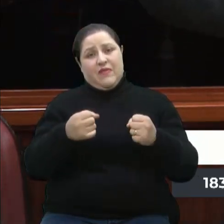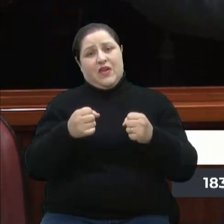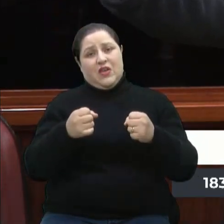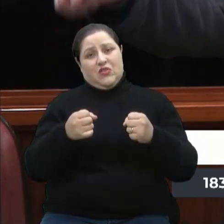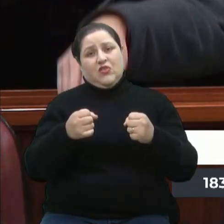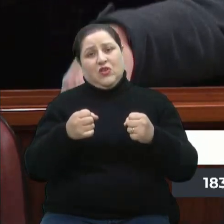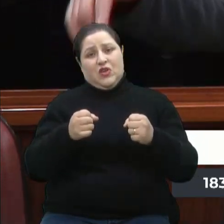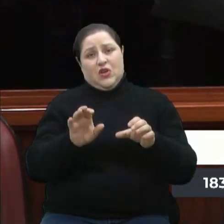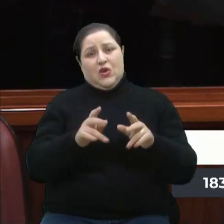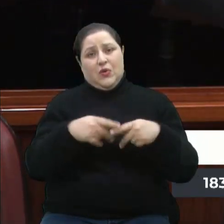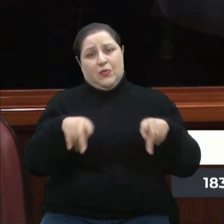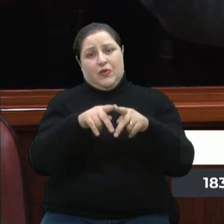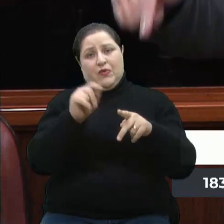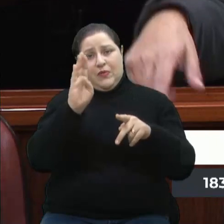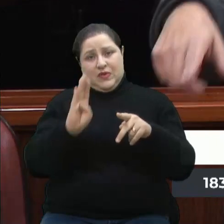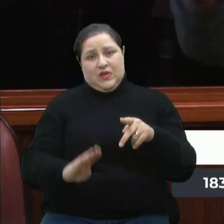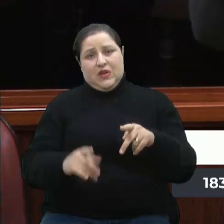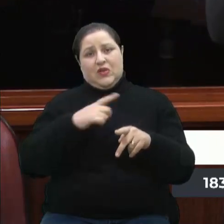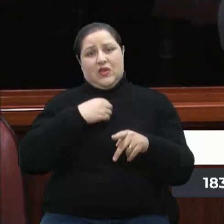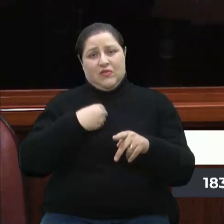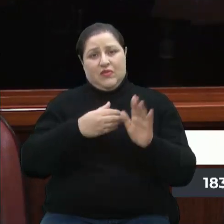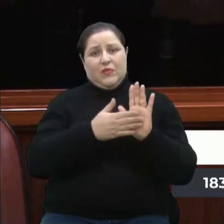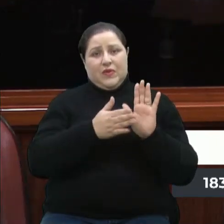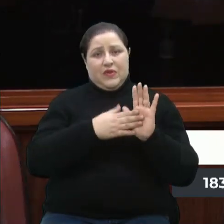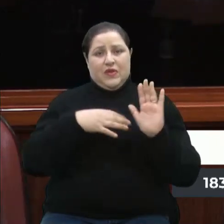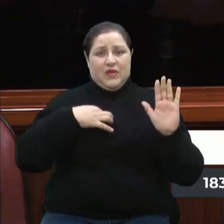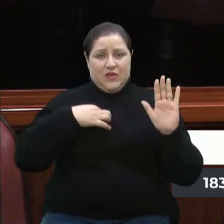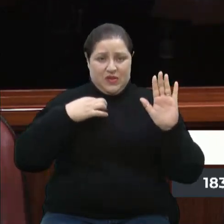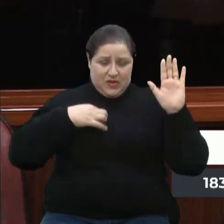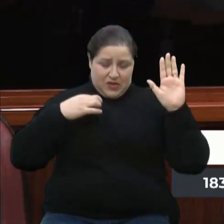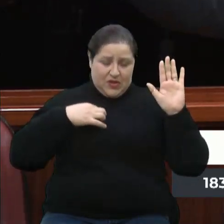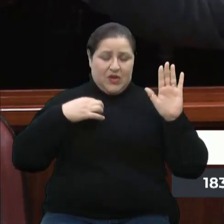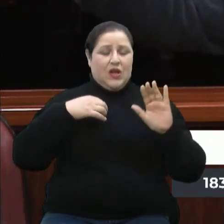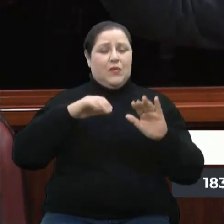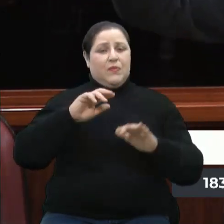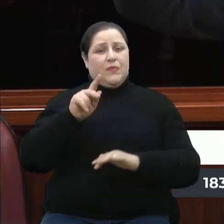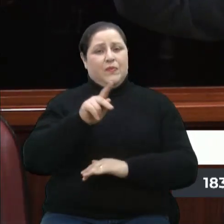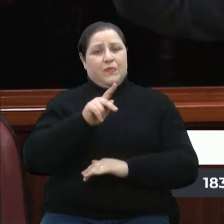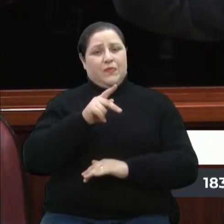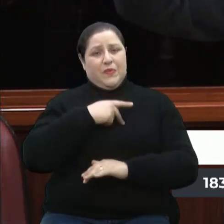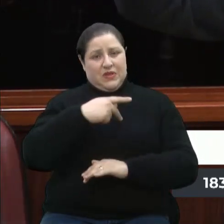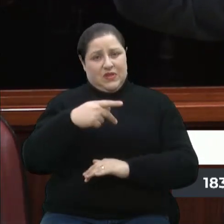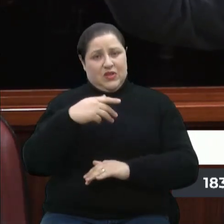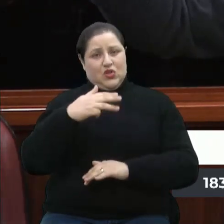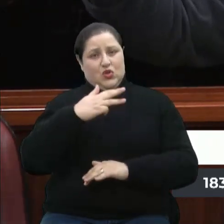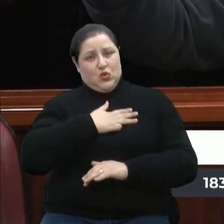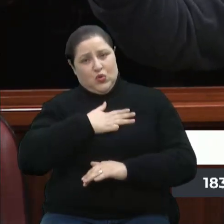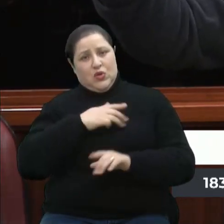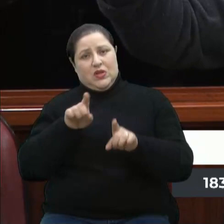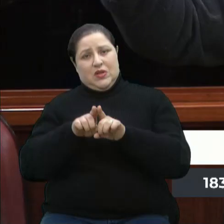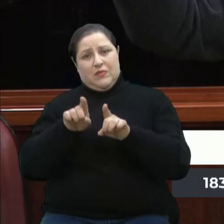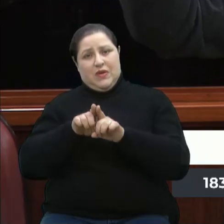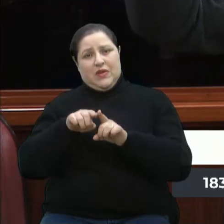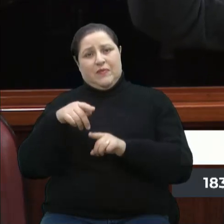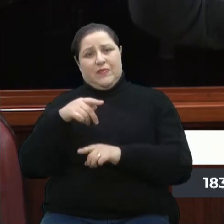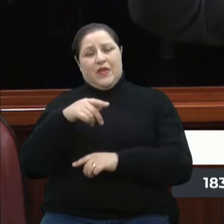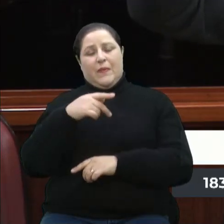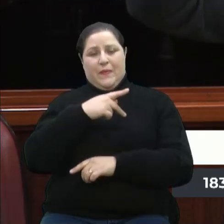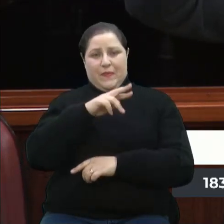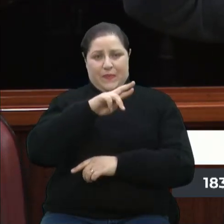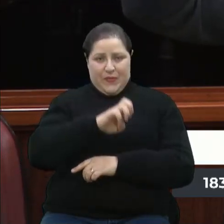uma candidatura do presidente Lula e do presidente Alckmin. Vamos querer pré-candidatura, obrigado, vereadora